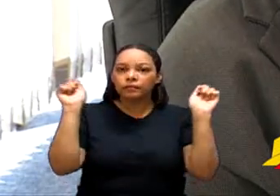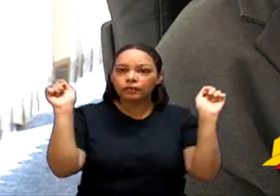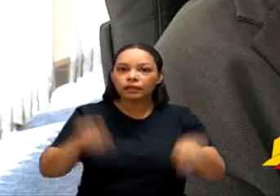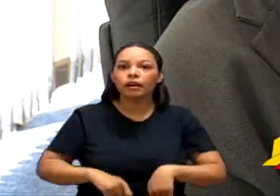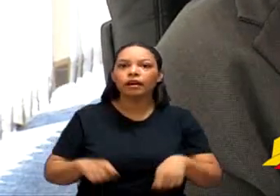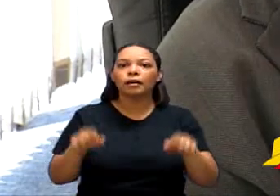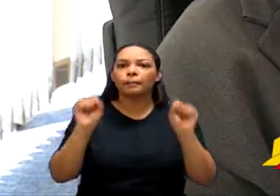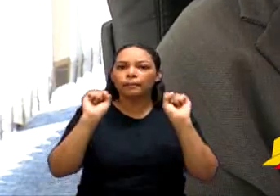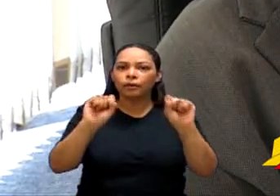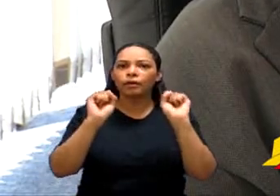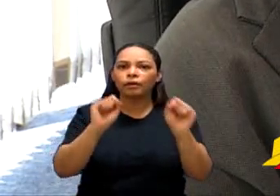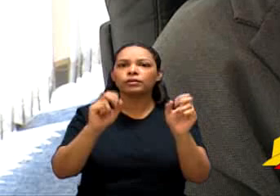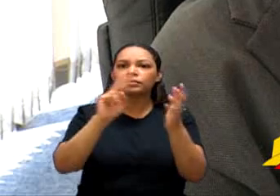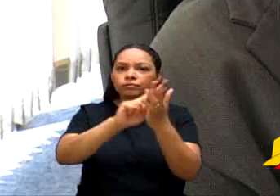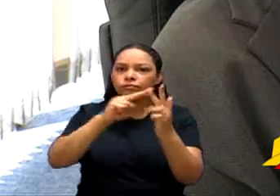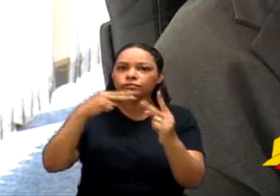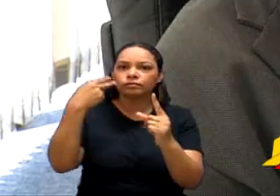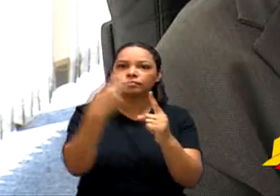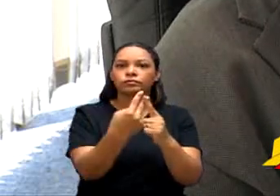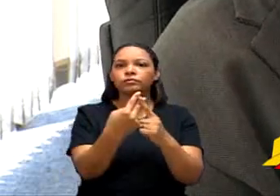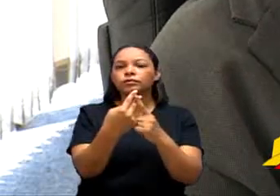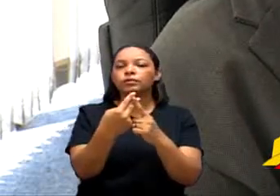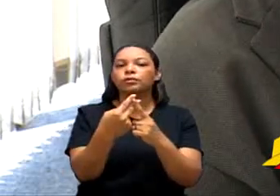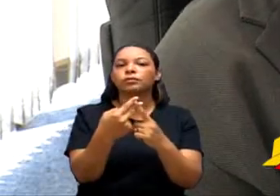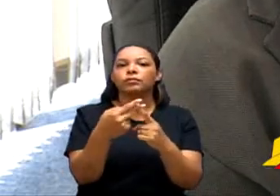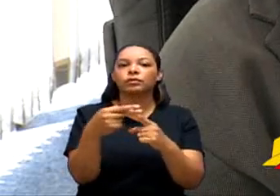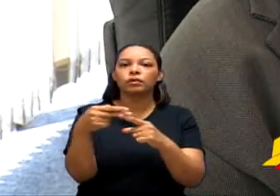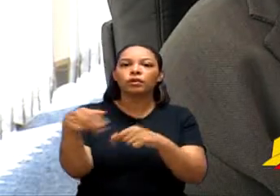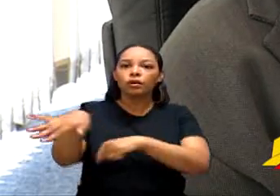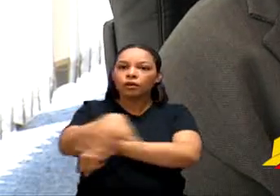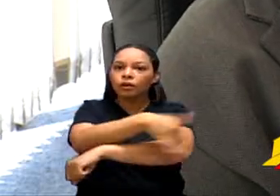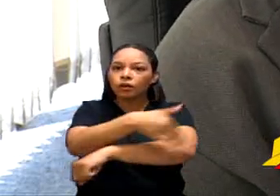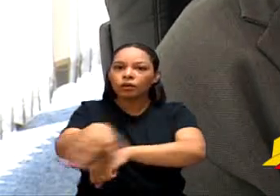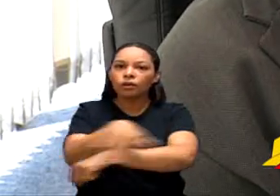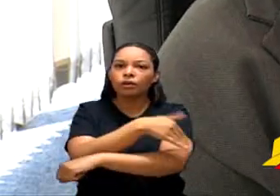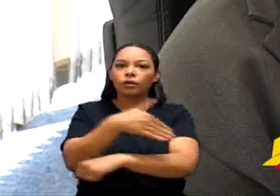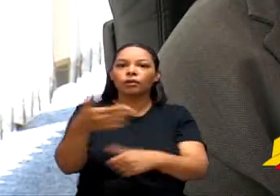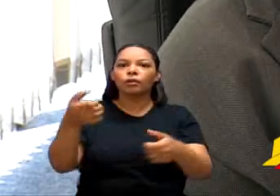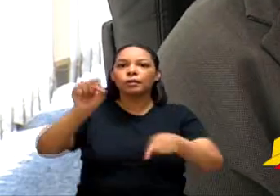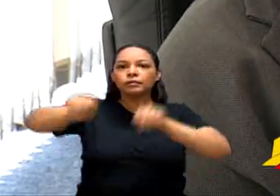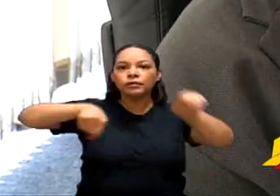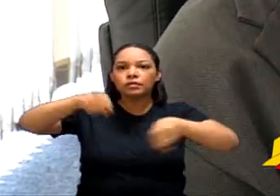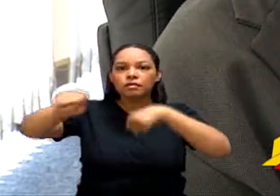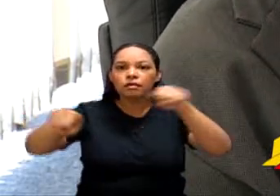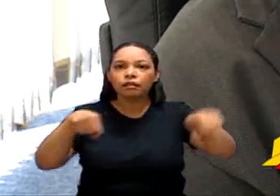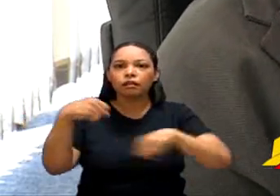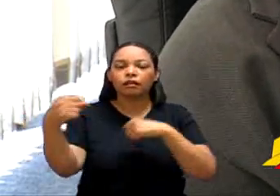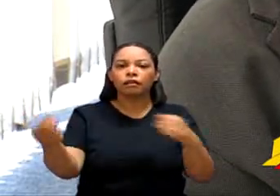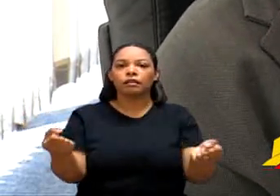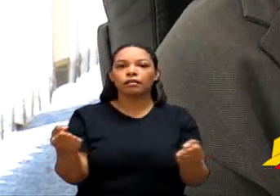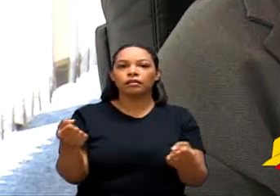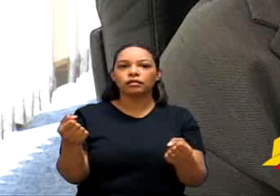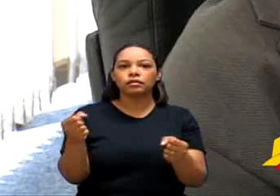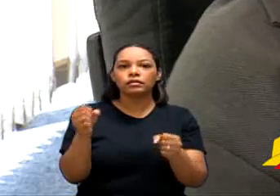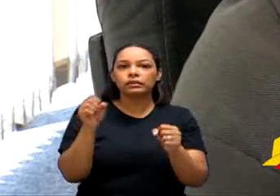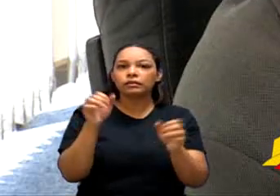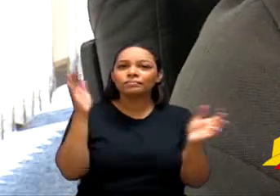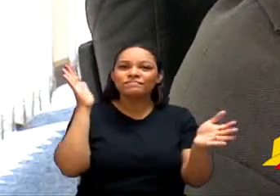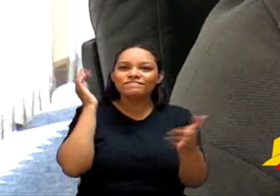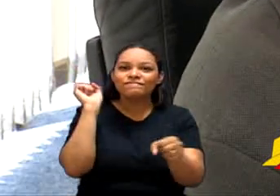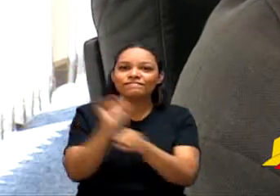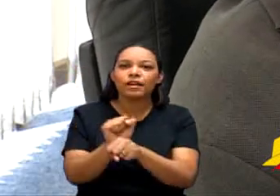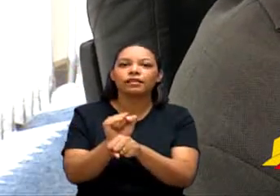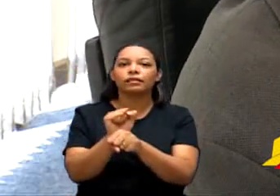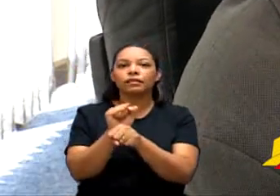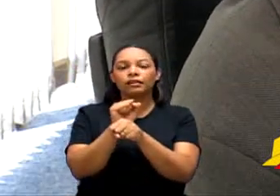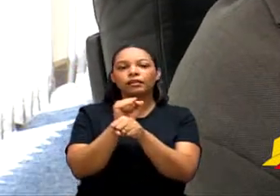iluminar, colocar ciclovia de verdade, serviço completo. Chega de meia boca, que nem muitas vezes fizeram com a nossa, com o trecho